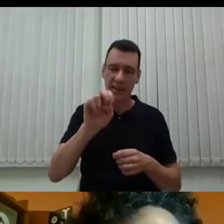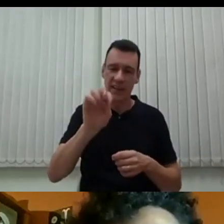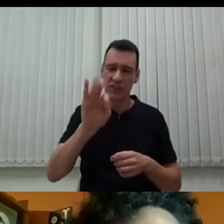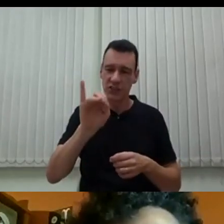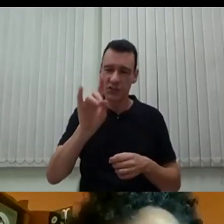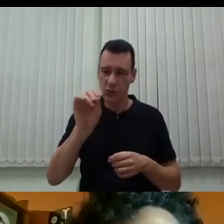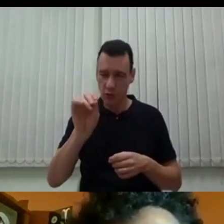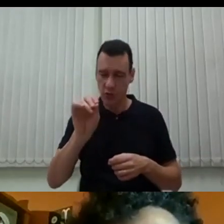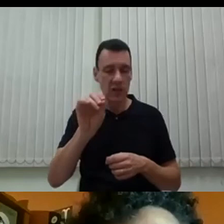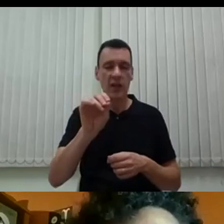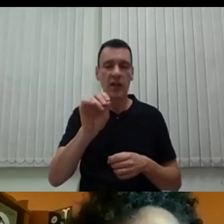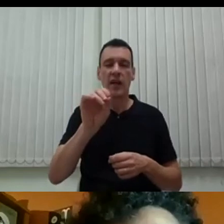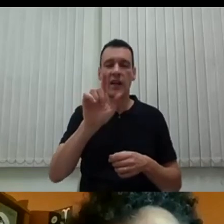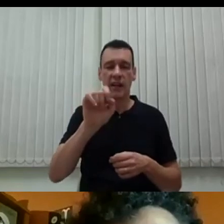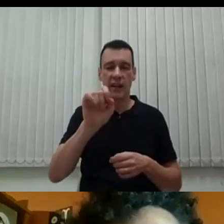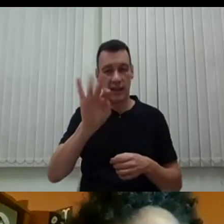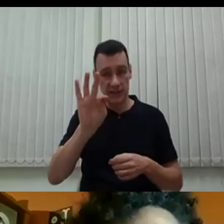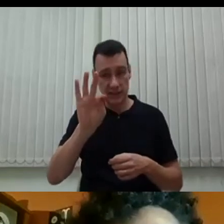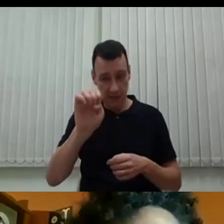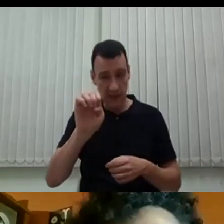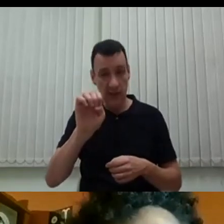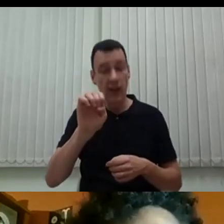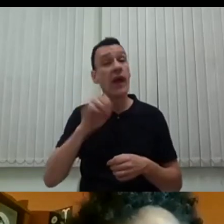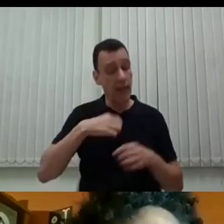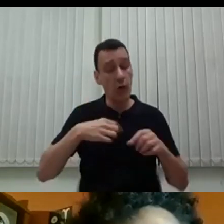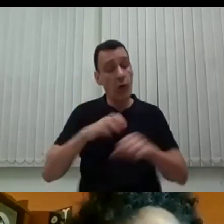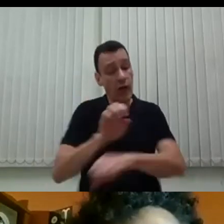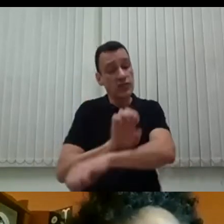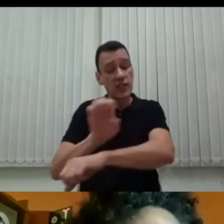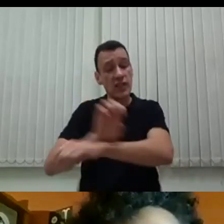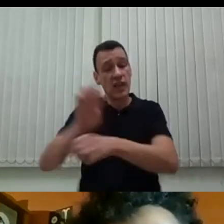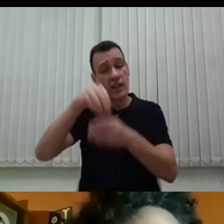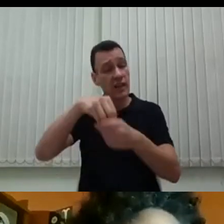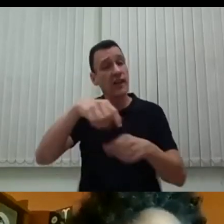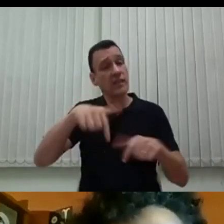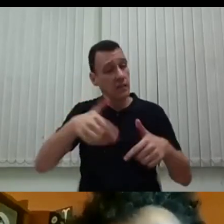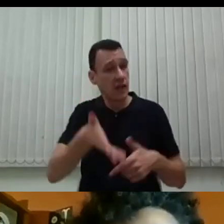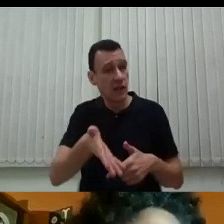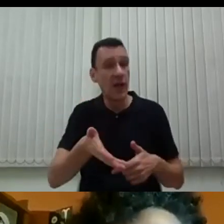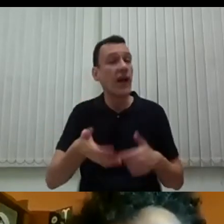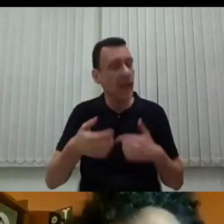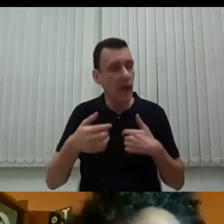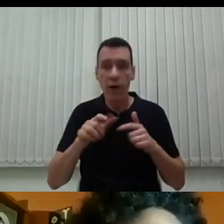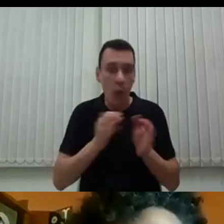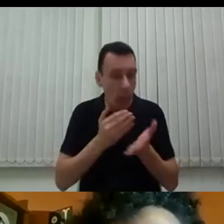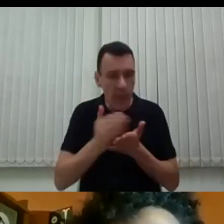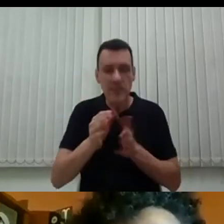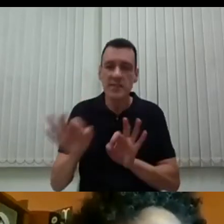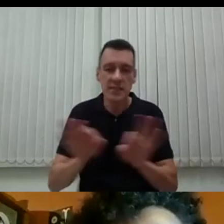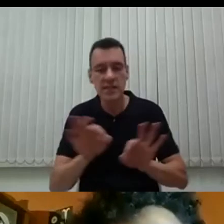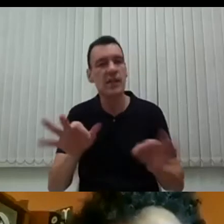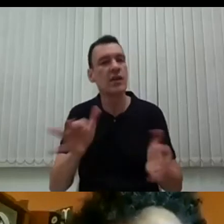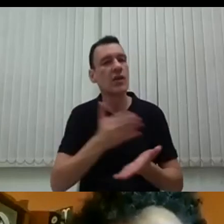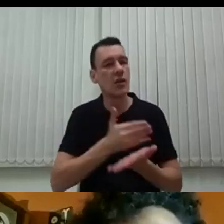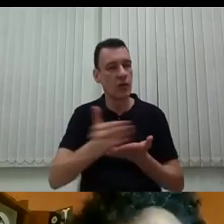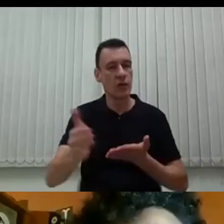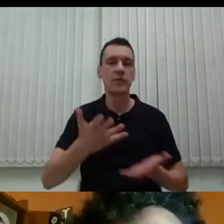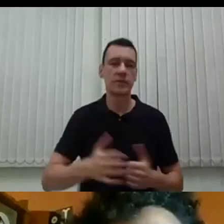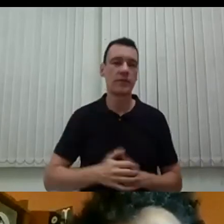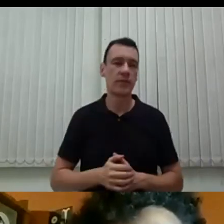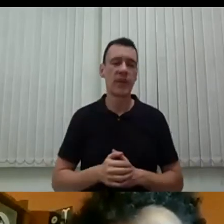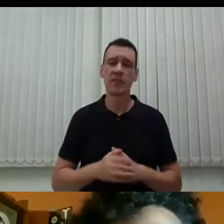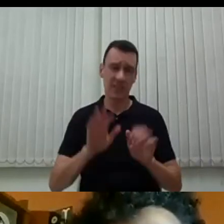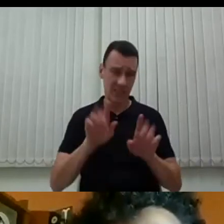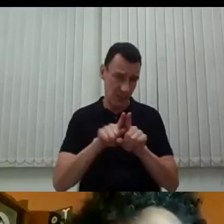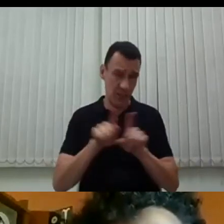primeira pergunta, a meu ver, não basta ser negro para que a gente tenha um avanço, ter gestor negro para que tenha um